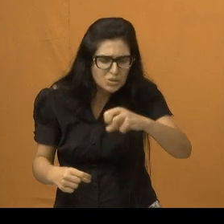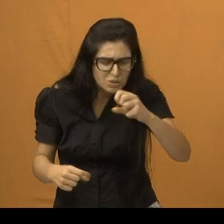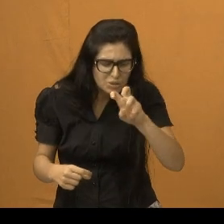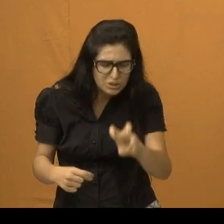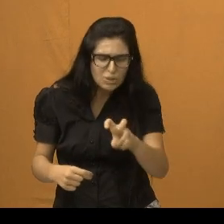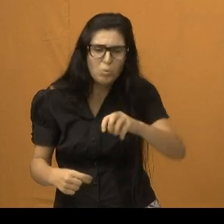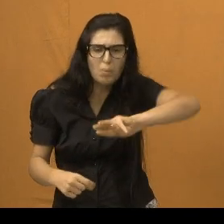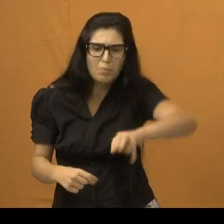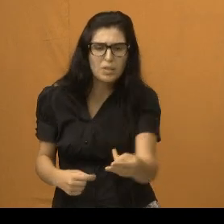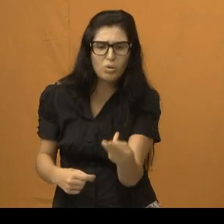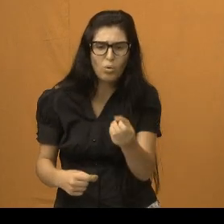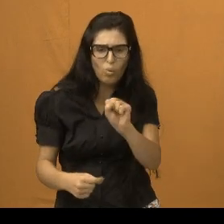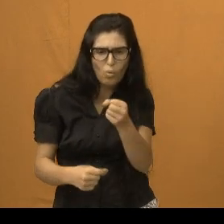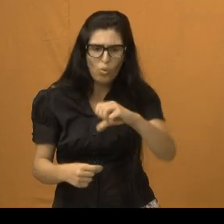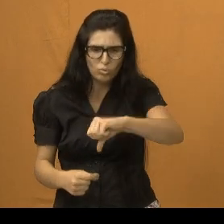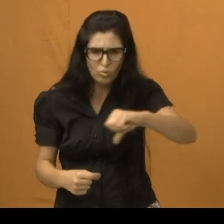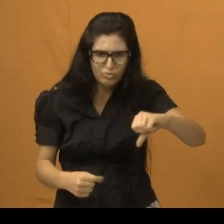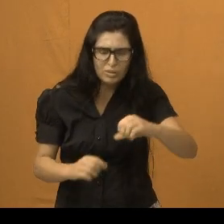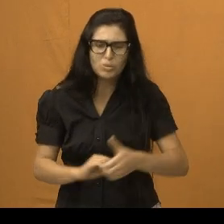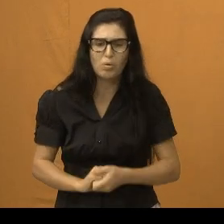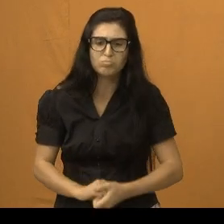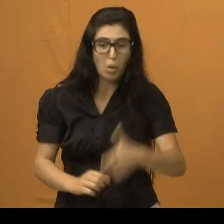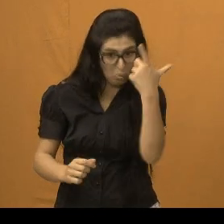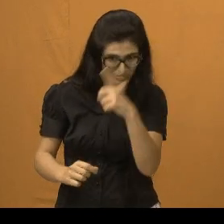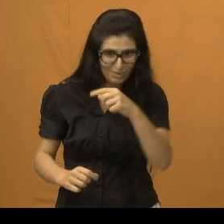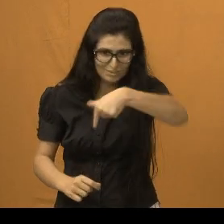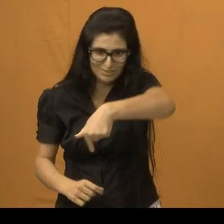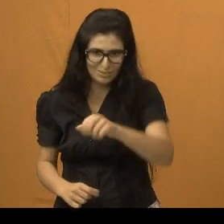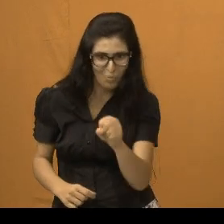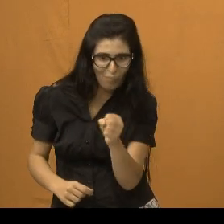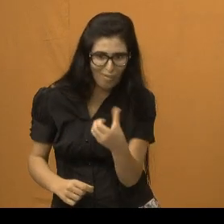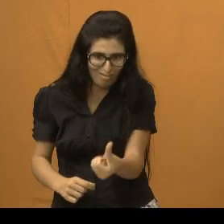825.899.000, na qual teve realizado